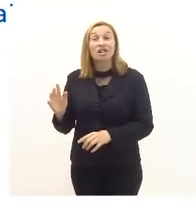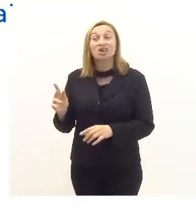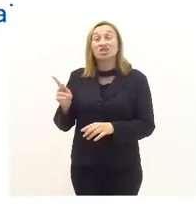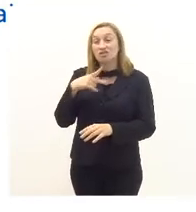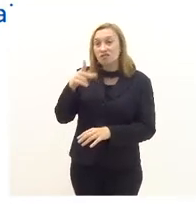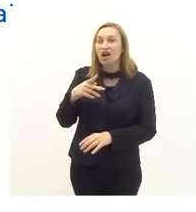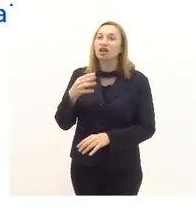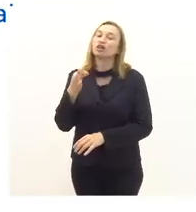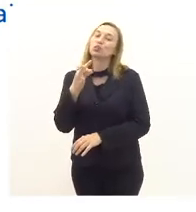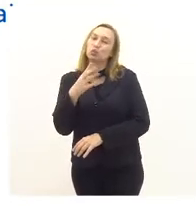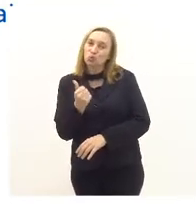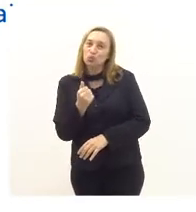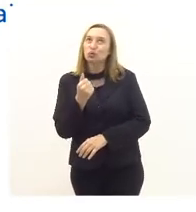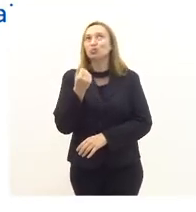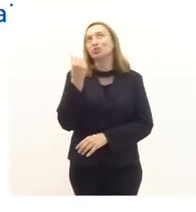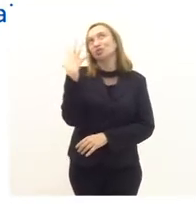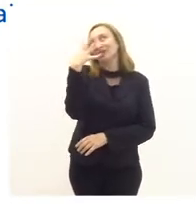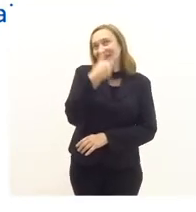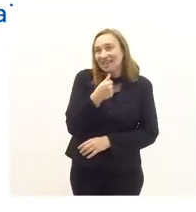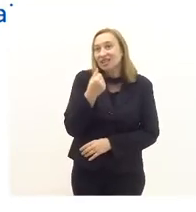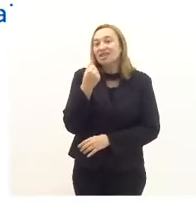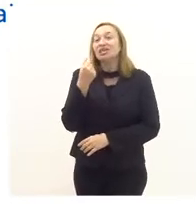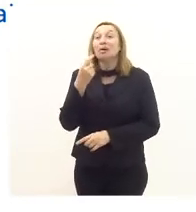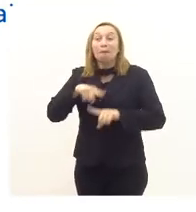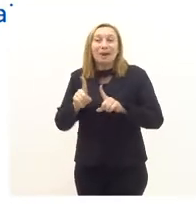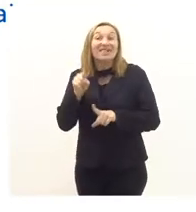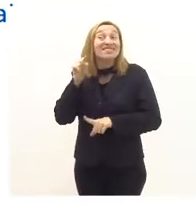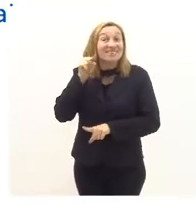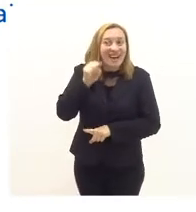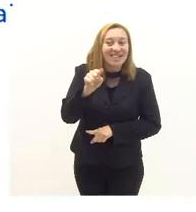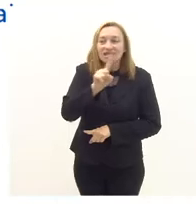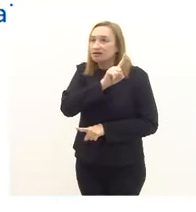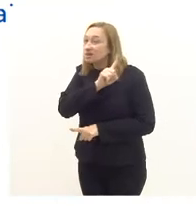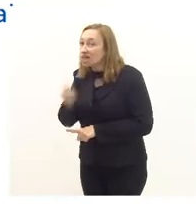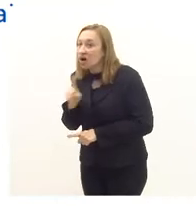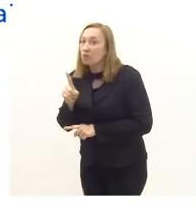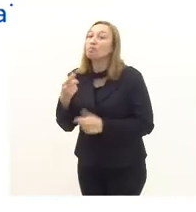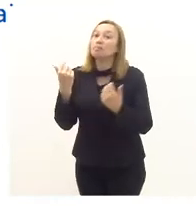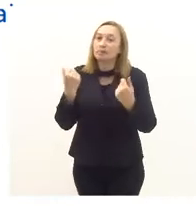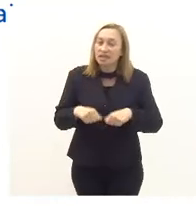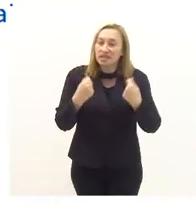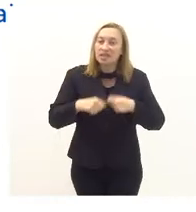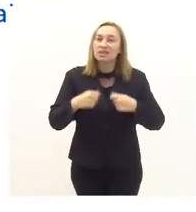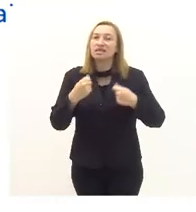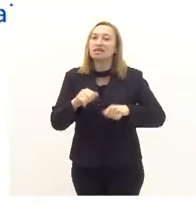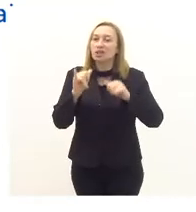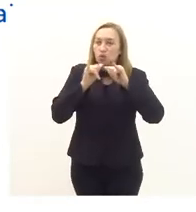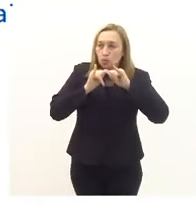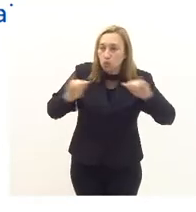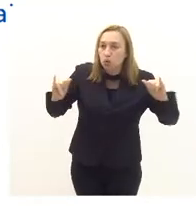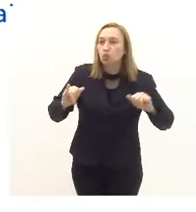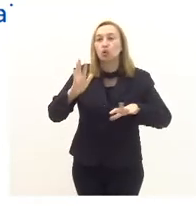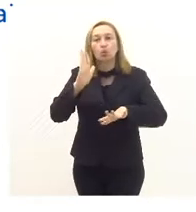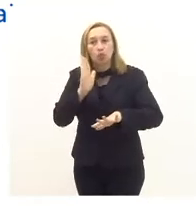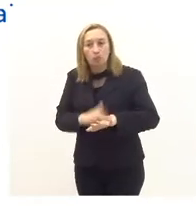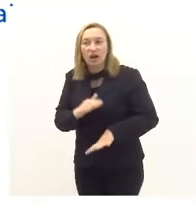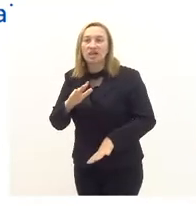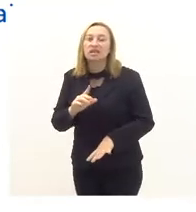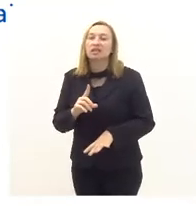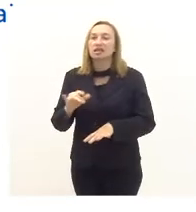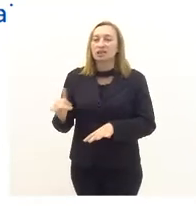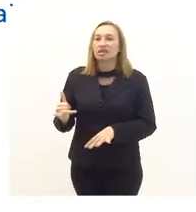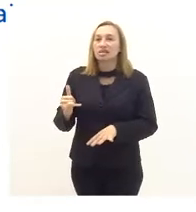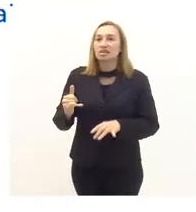que está tudo muito bonito, muito lindo, mas, nesse caso aqui, não está. A gente precisa de mais propaganda, de colocar esse disco e